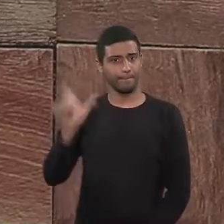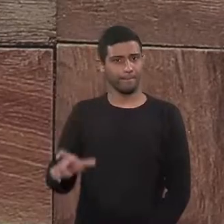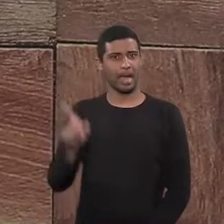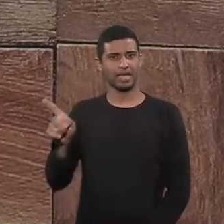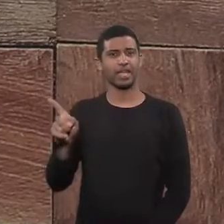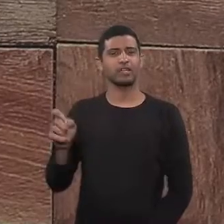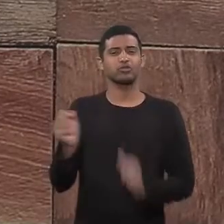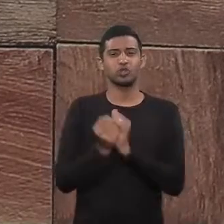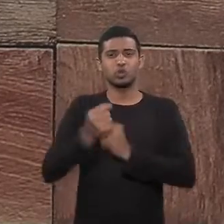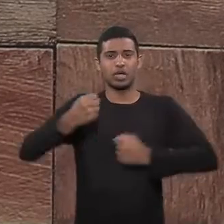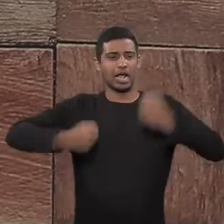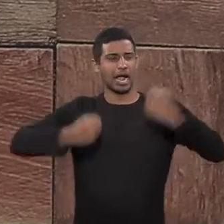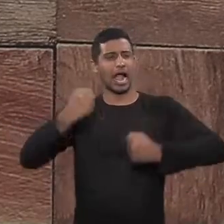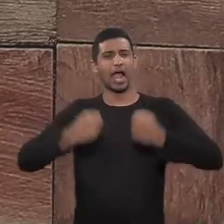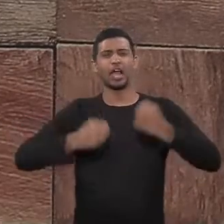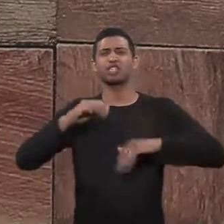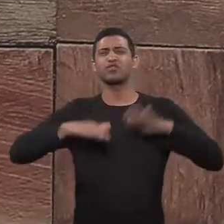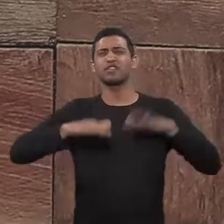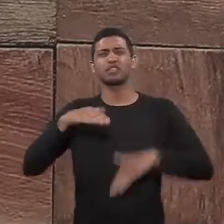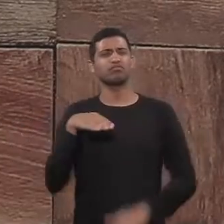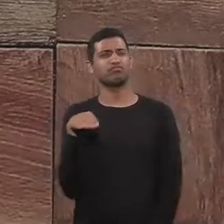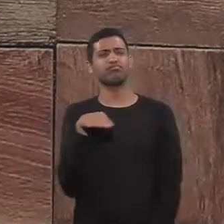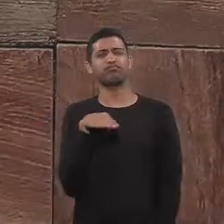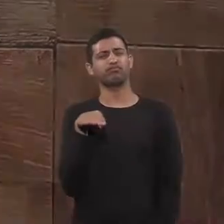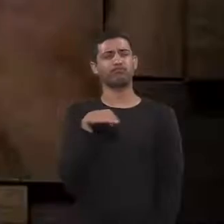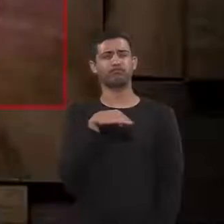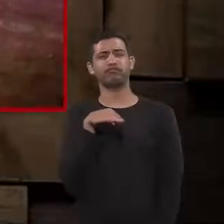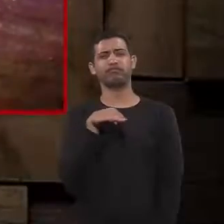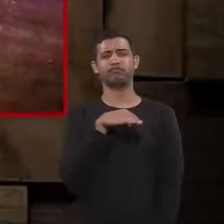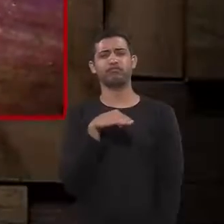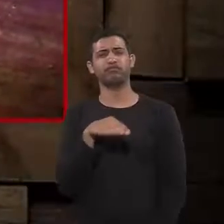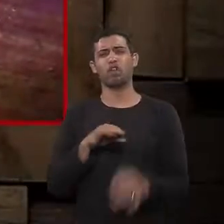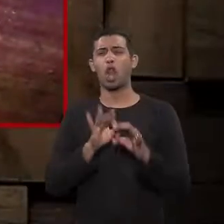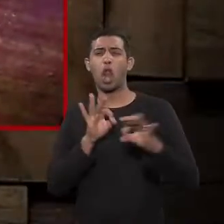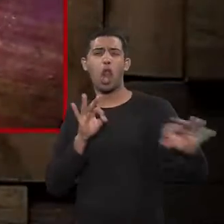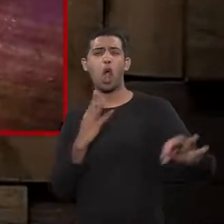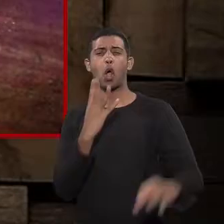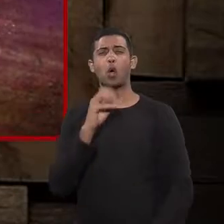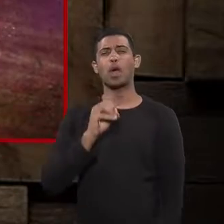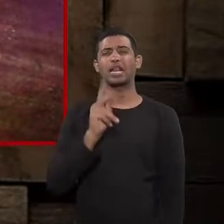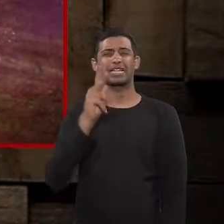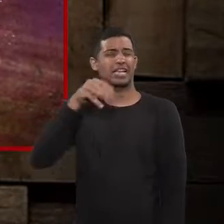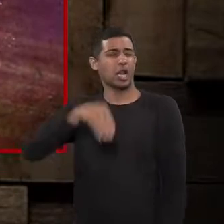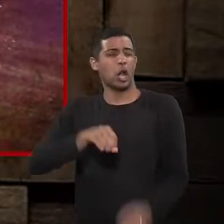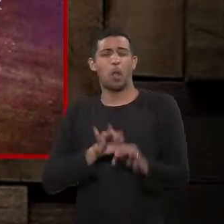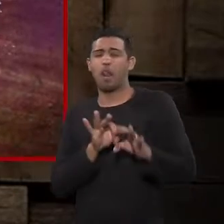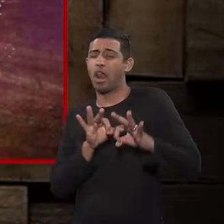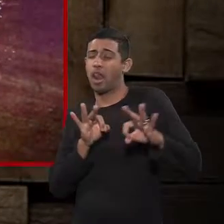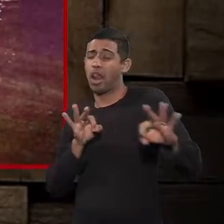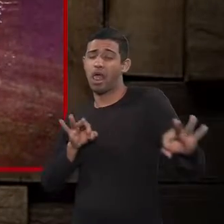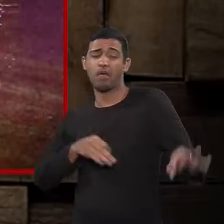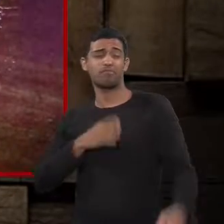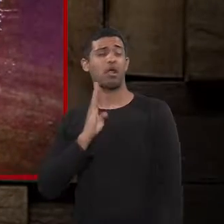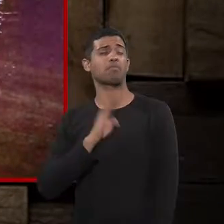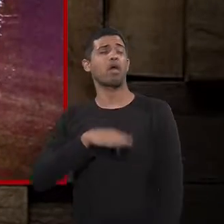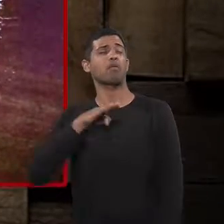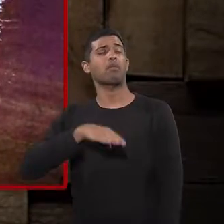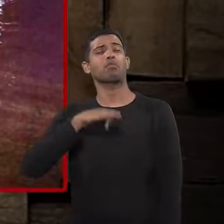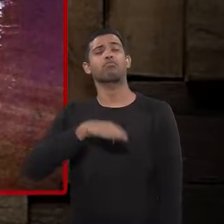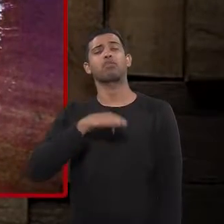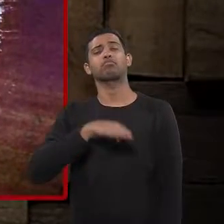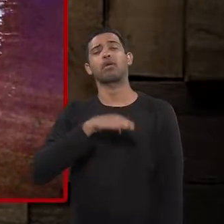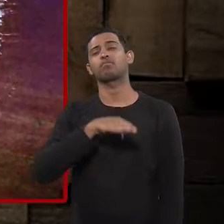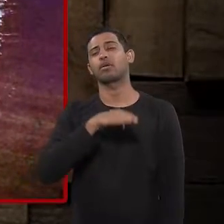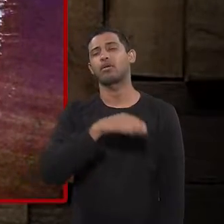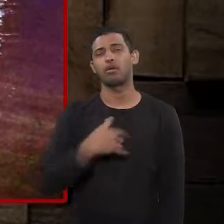me levava de carro, para eu estudar com a minha professora, mais de 40 quilômetros, uma estrada sinuosa, eu enjoava todas